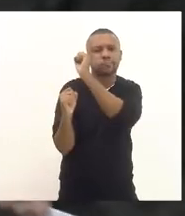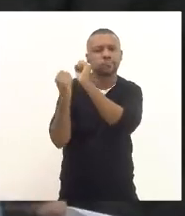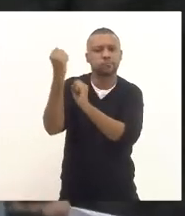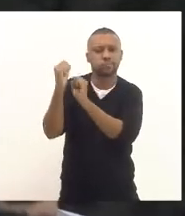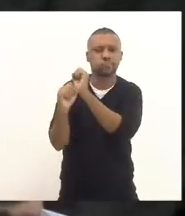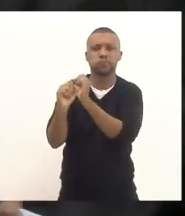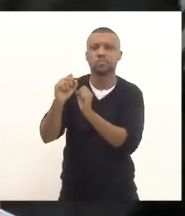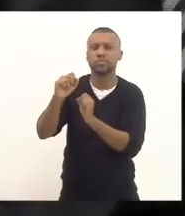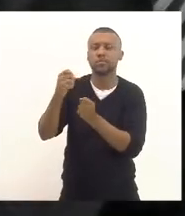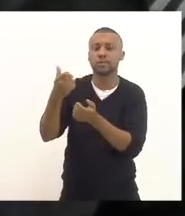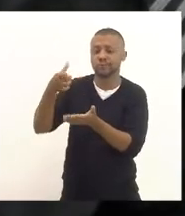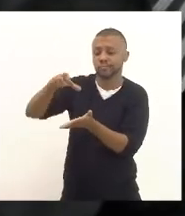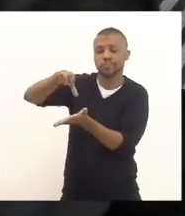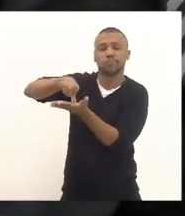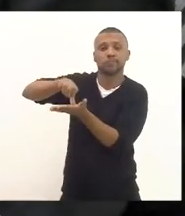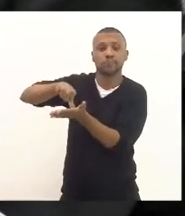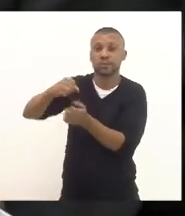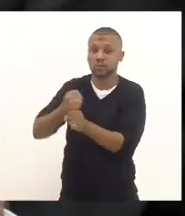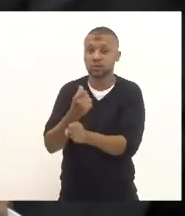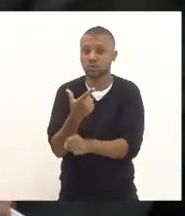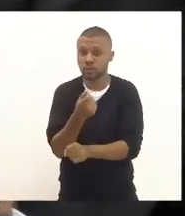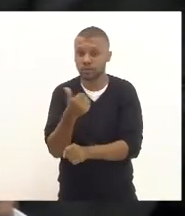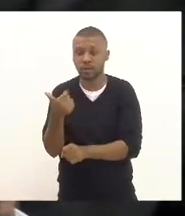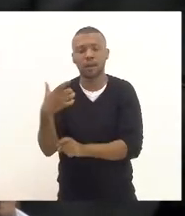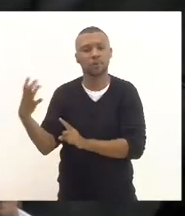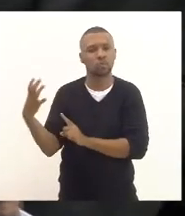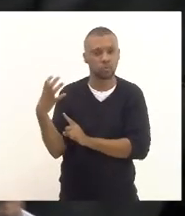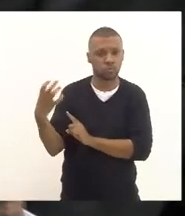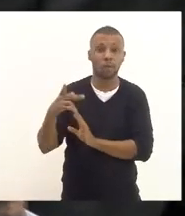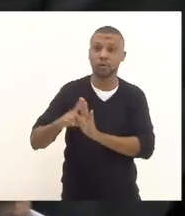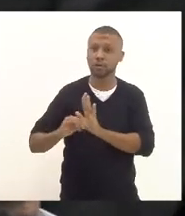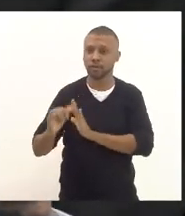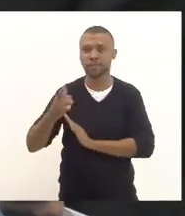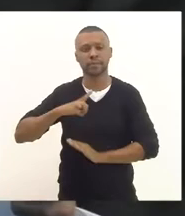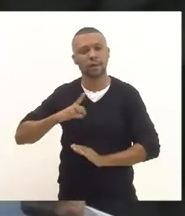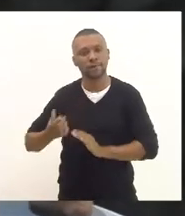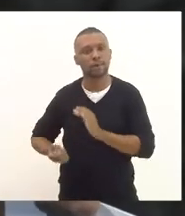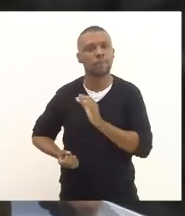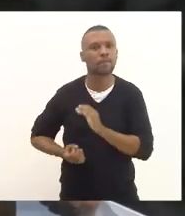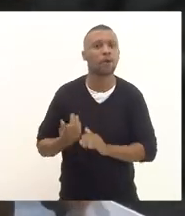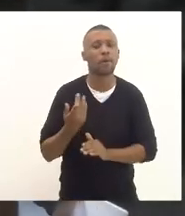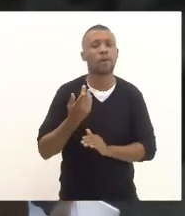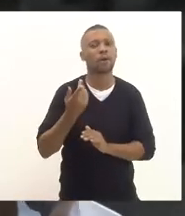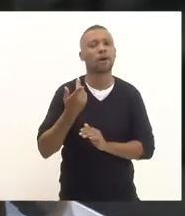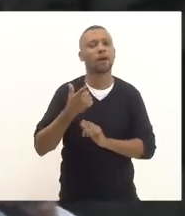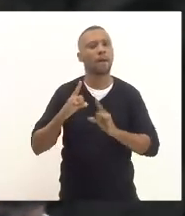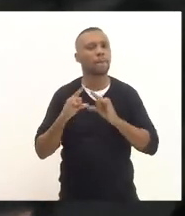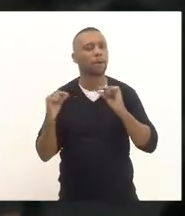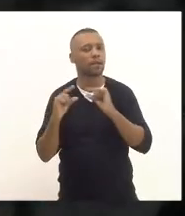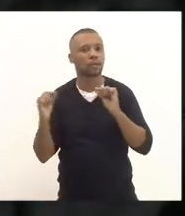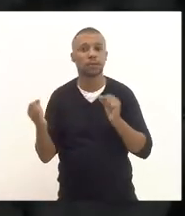2021 ela influenciou muito a criação de um pro o que chegou Congresso Nacional chegou em Brasília se tornou o PL 4264